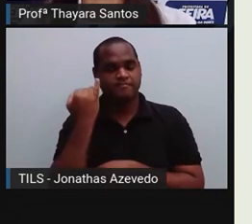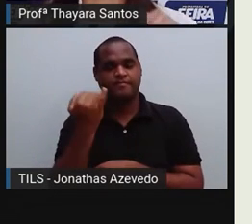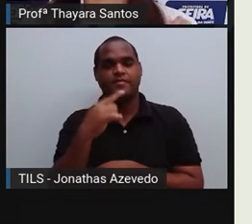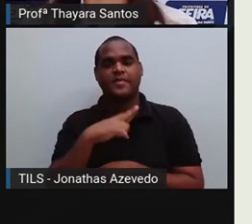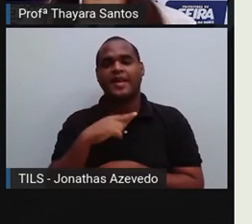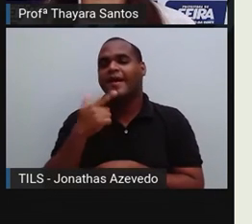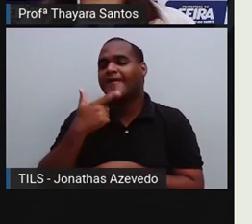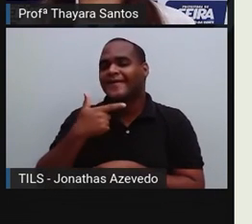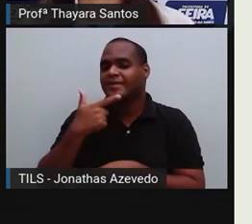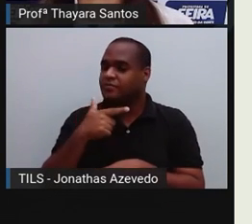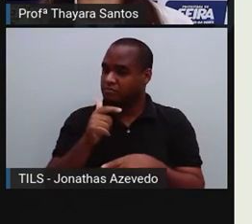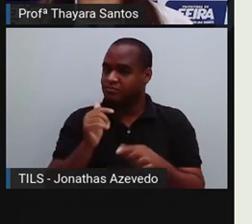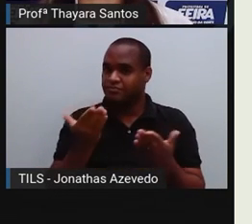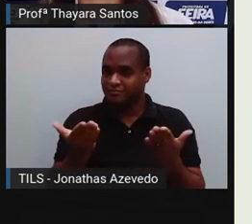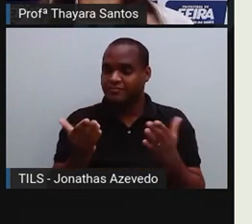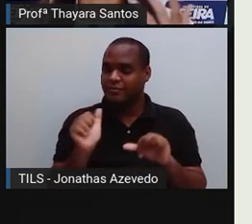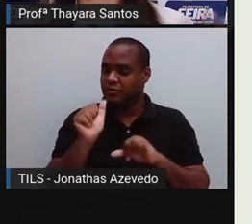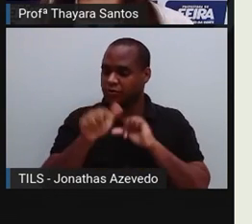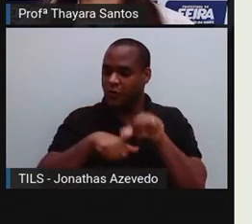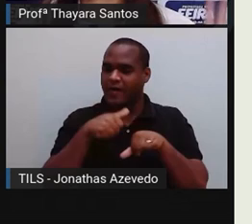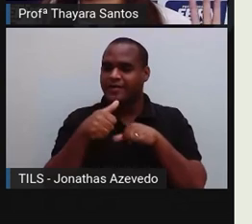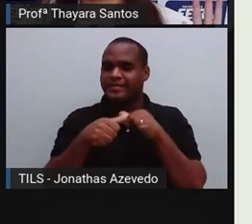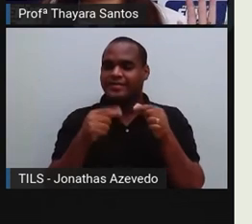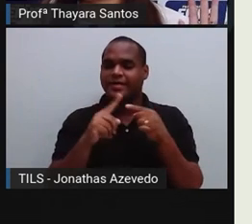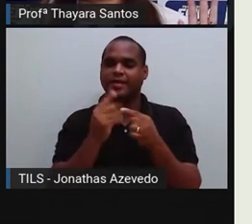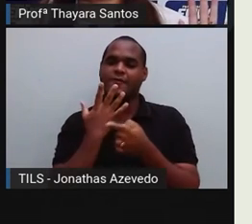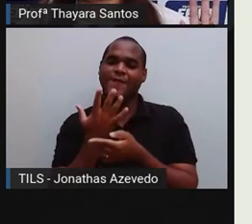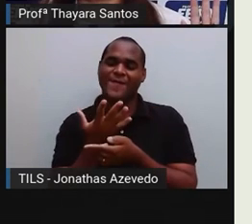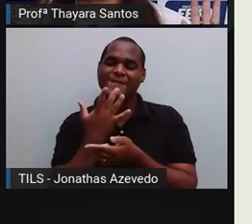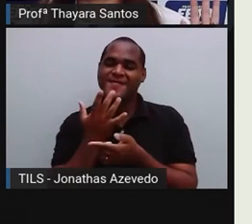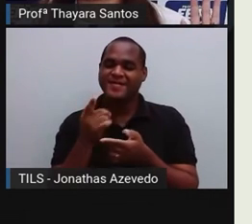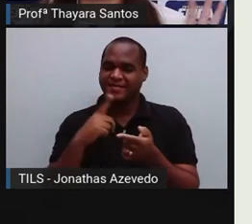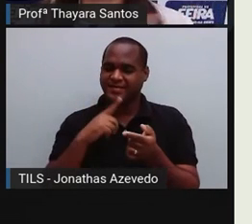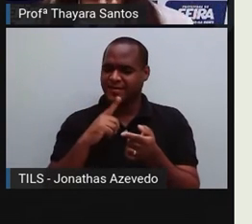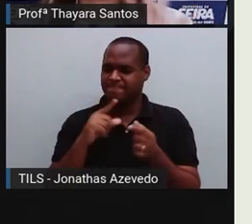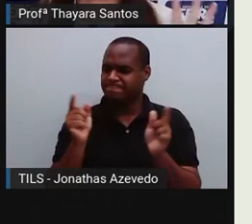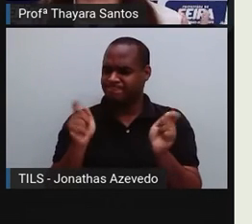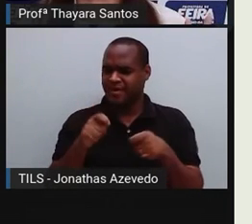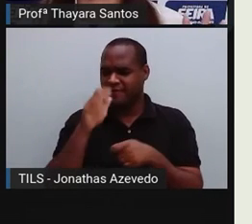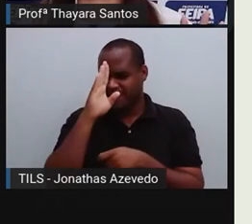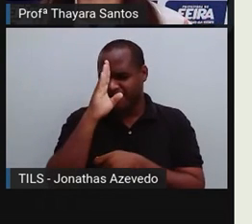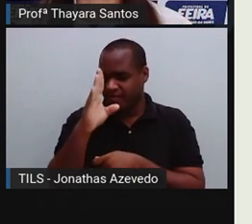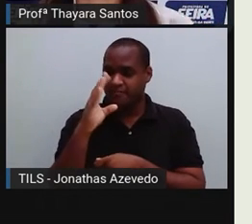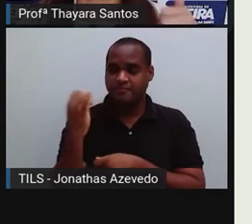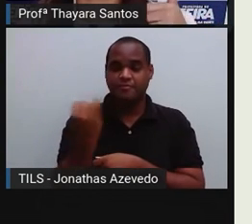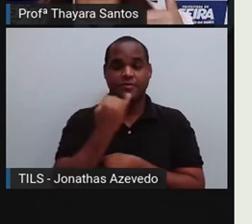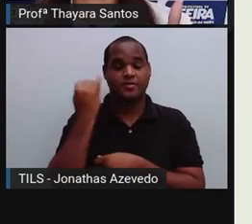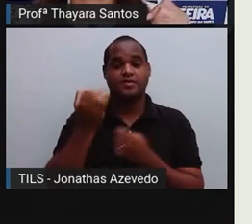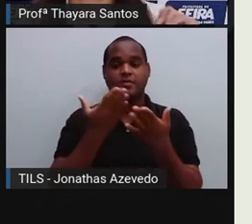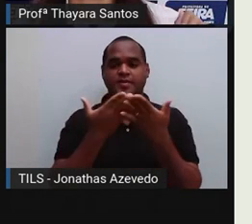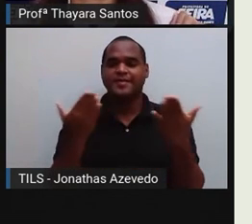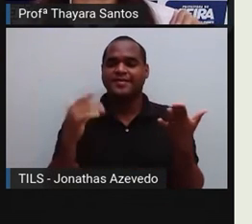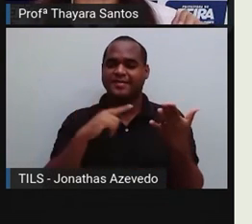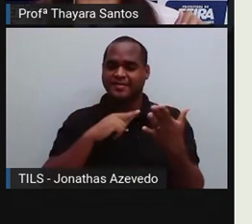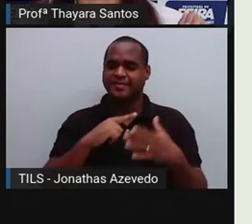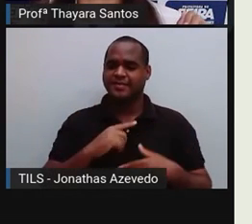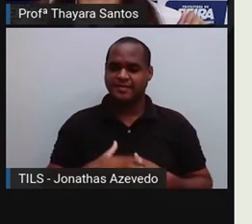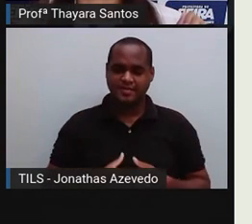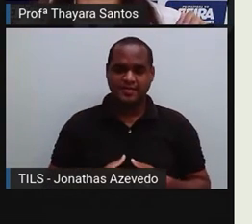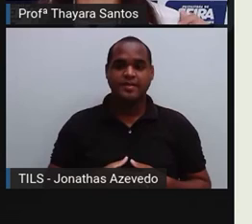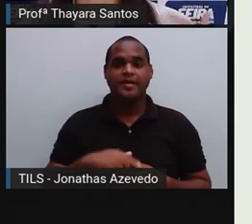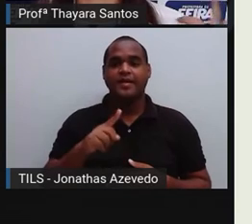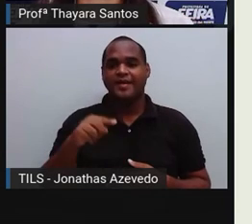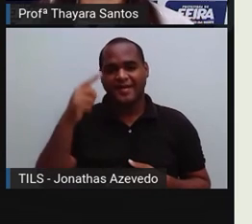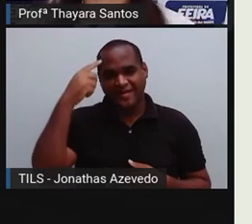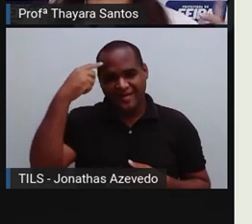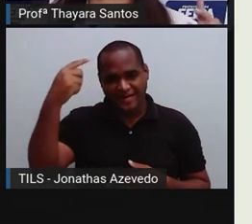queijo, foi a mudança de coloração, a evidência mais clara aí pra gente. No caso da madeira